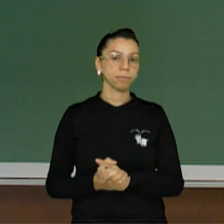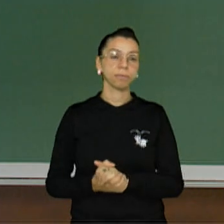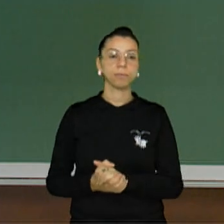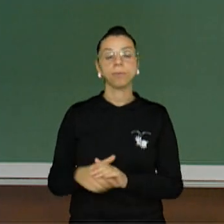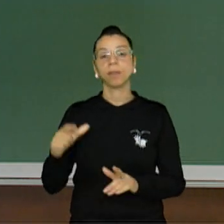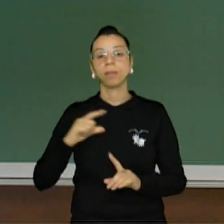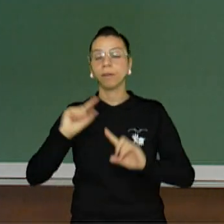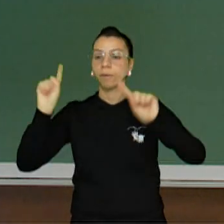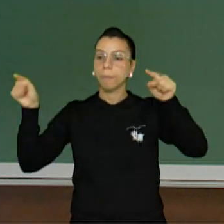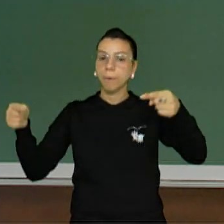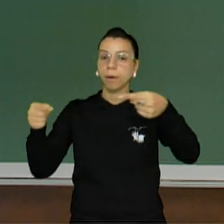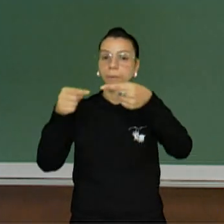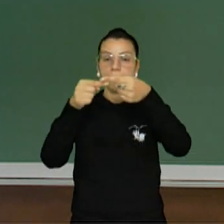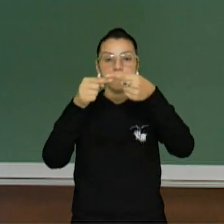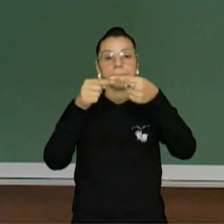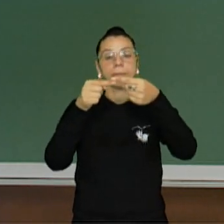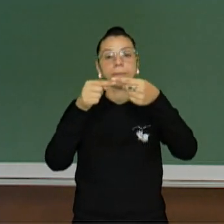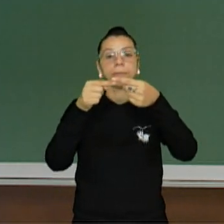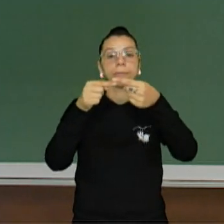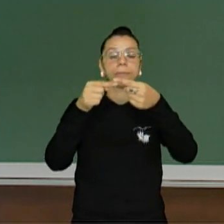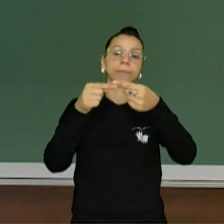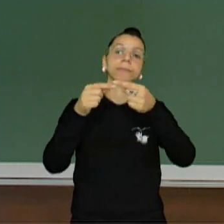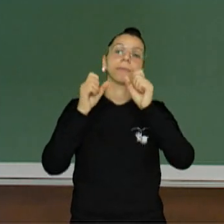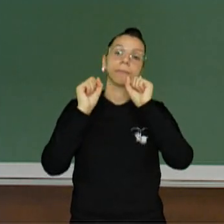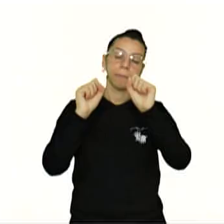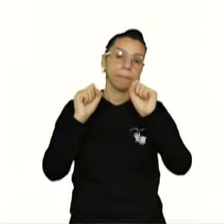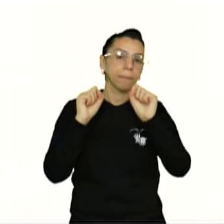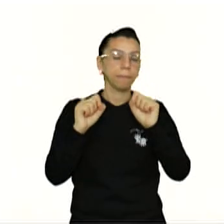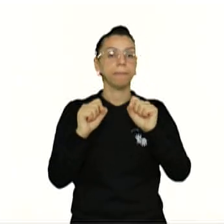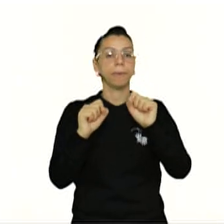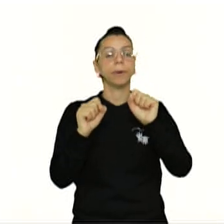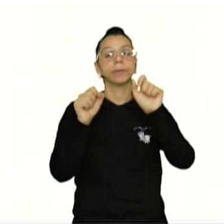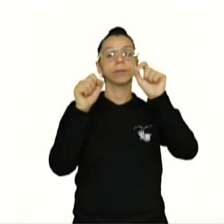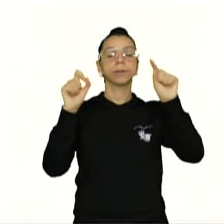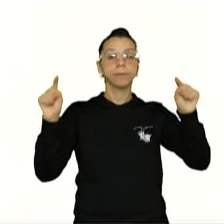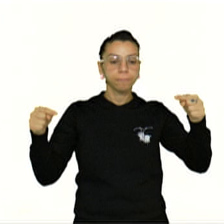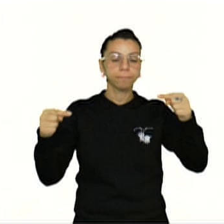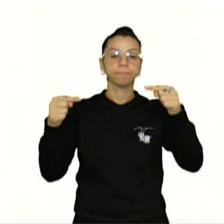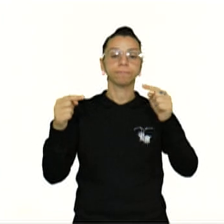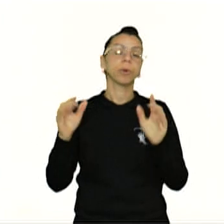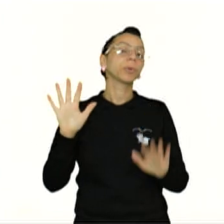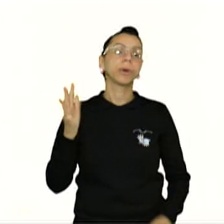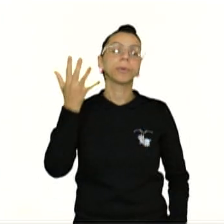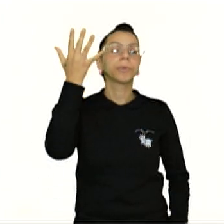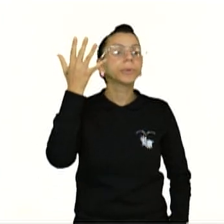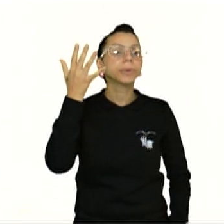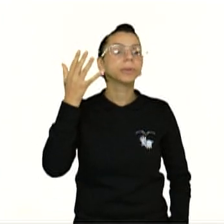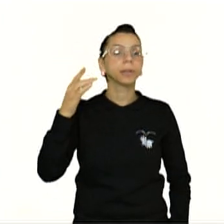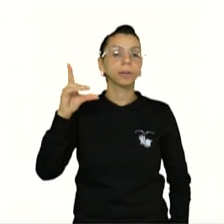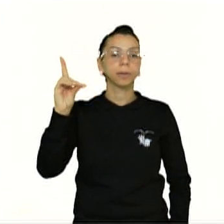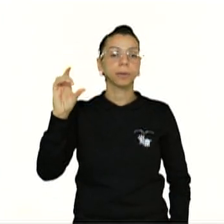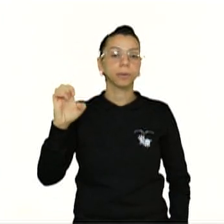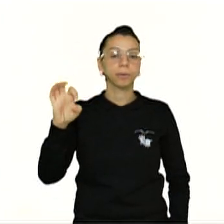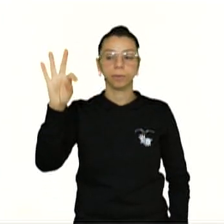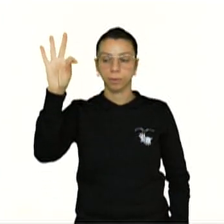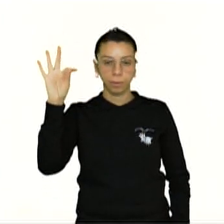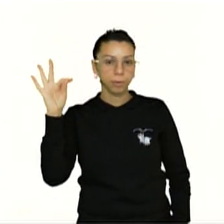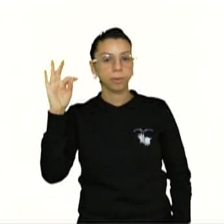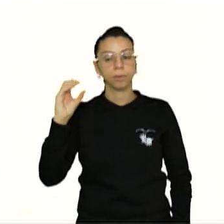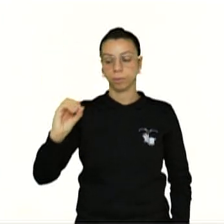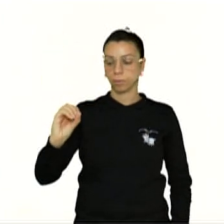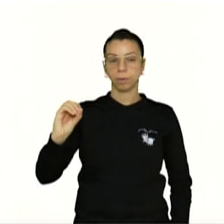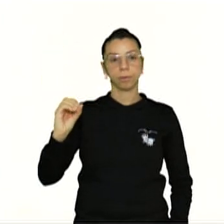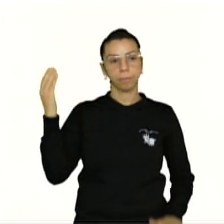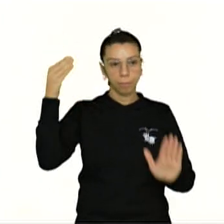uma combinação linear entre suas linhas paralelas. O que acontece com esse determinante? Nulo. Quer